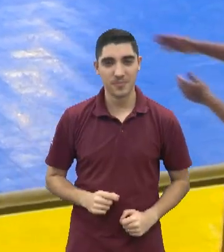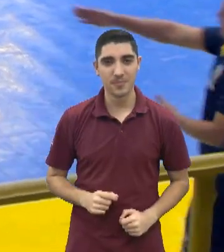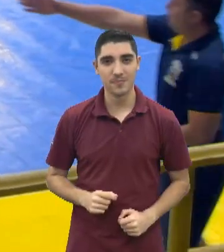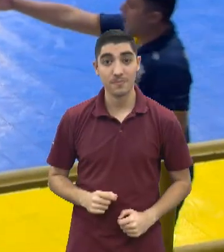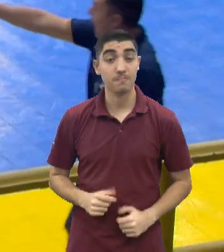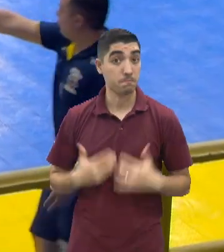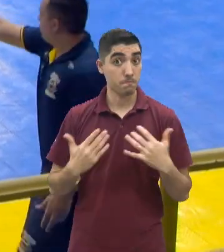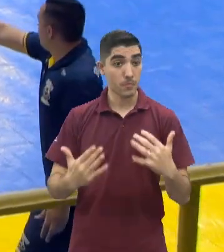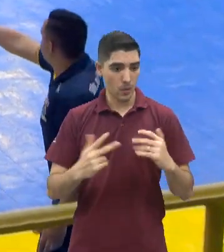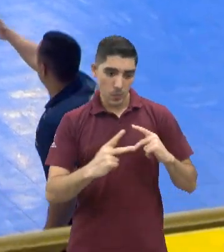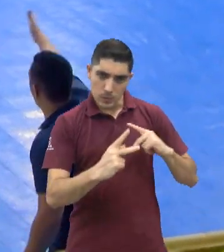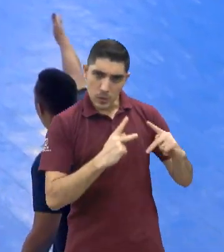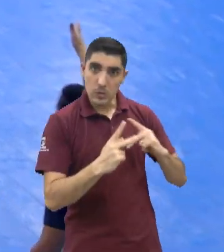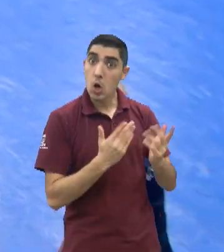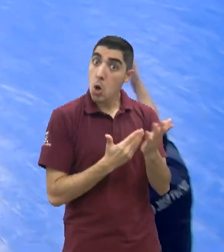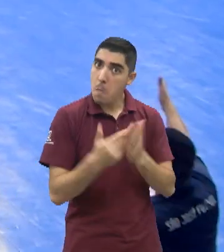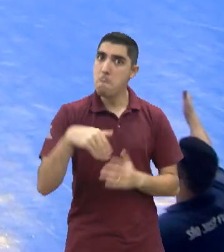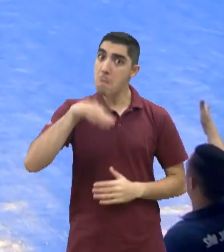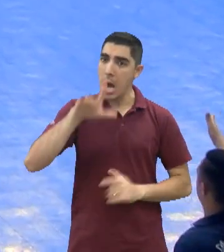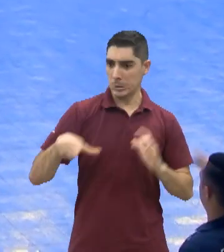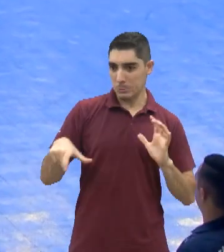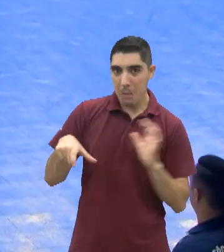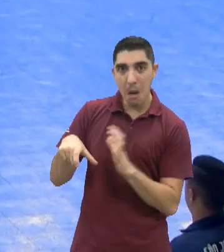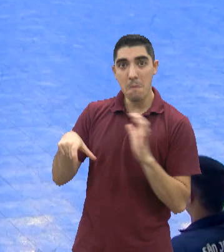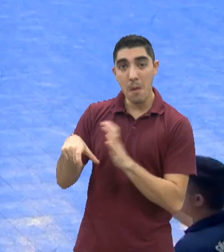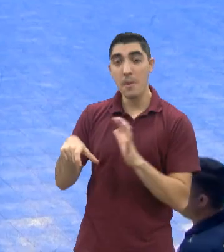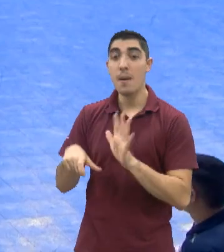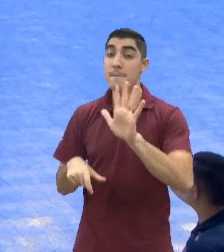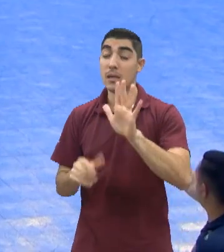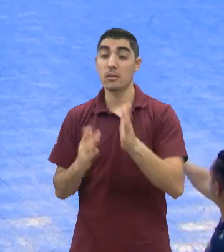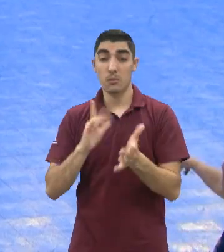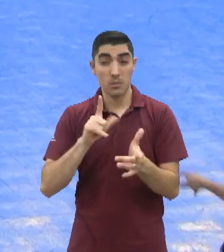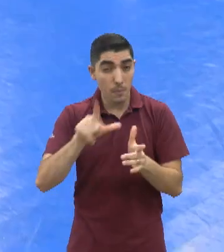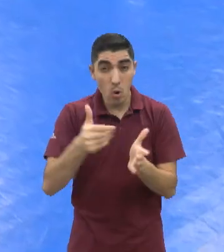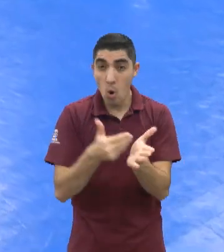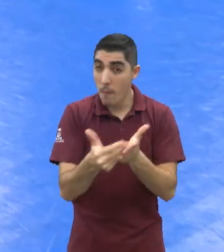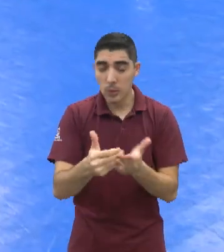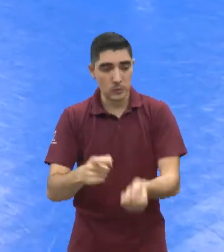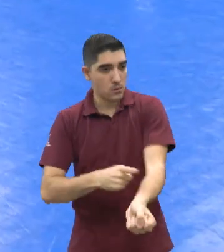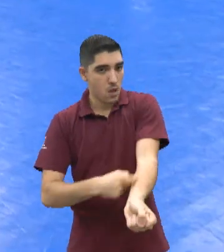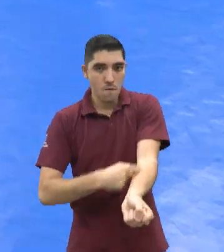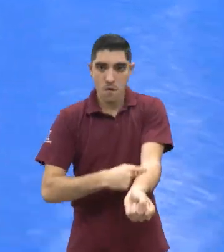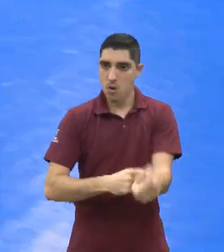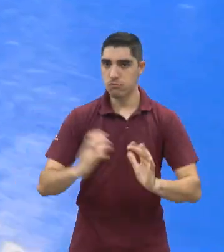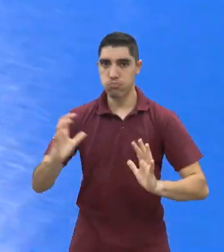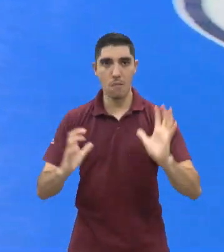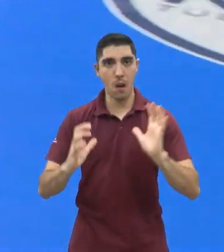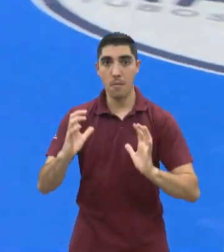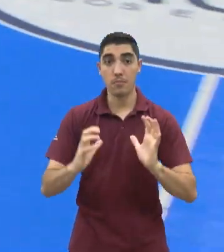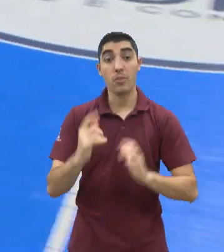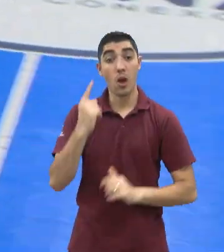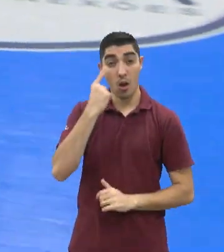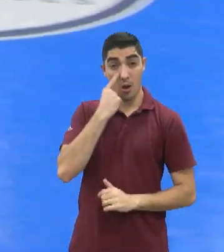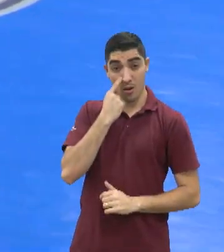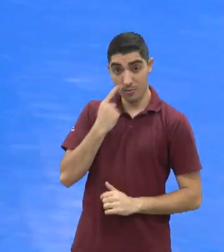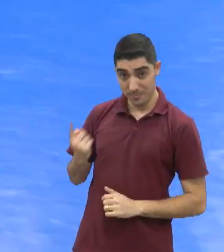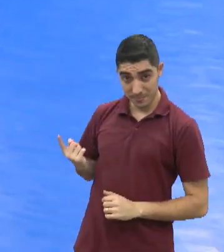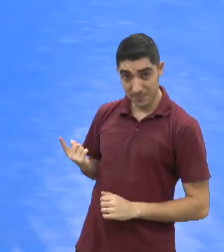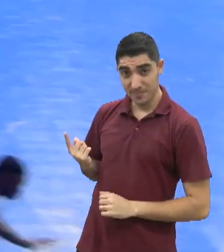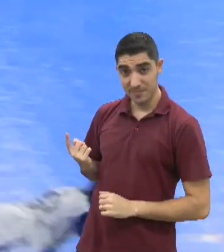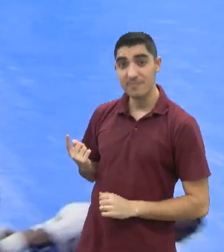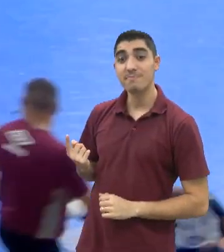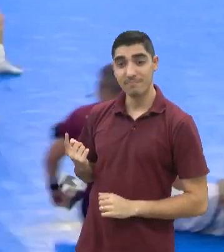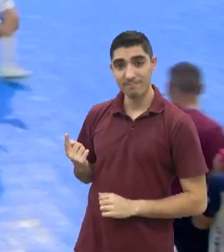O São José era melhor na partida, mas o nervosismo tomou conta do time. César Kanté perdeu a bola e